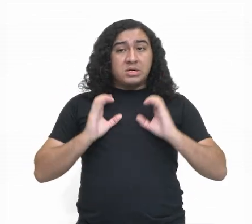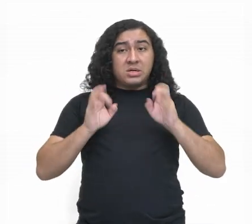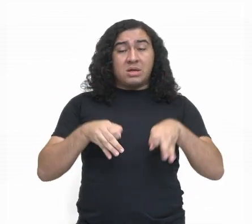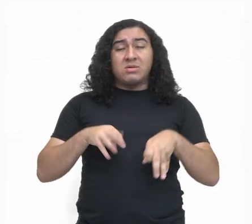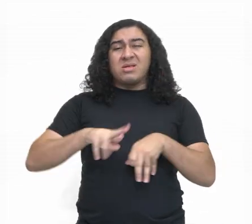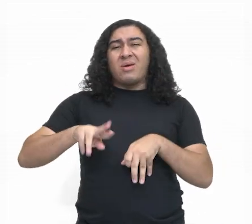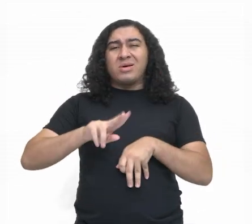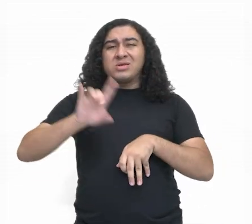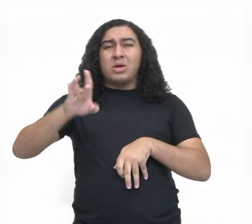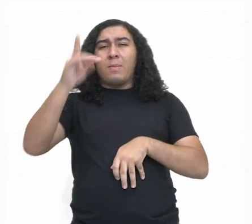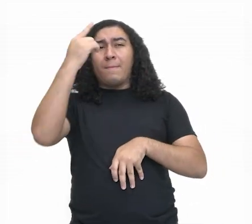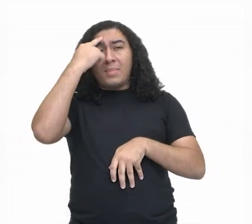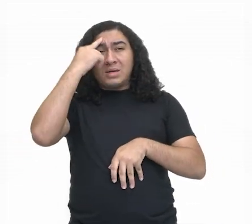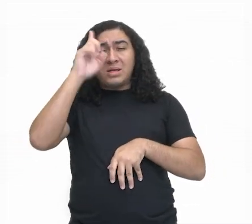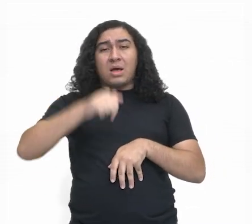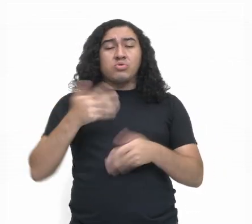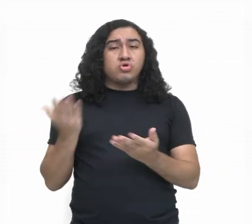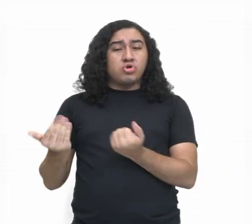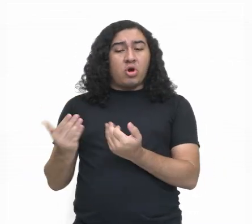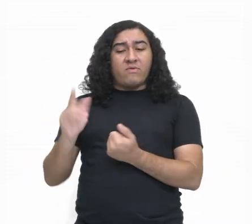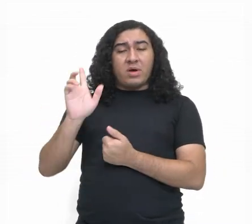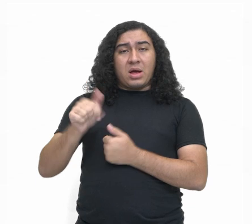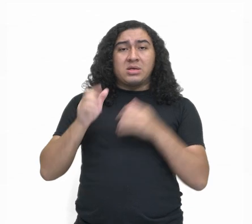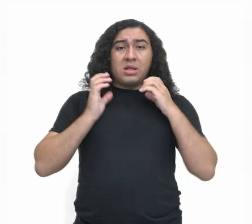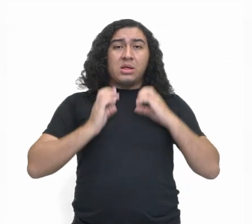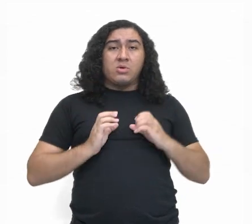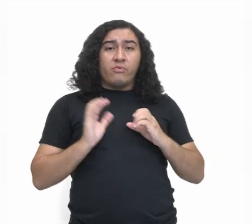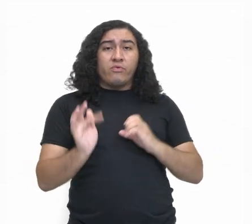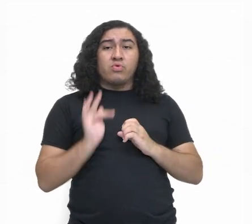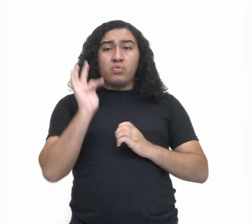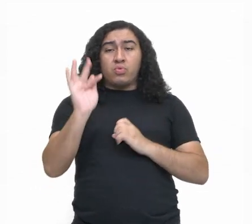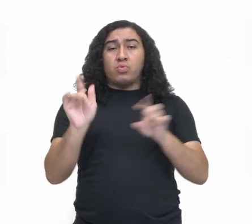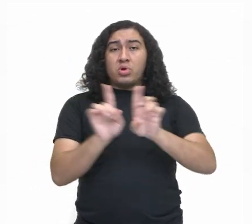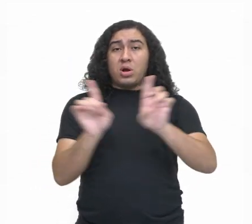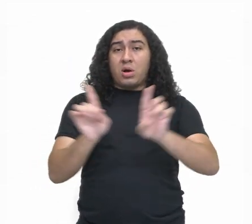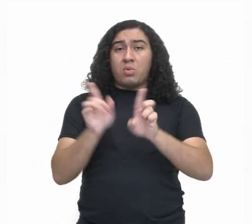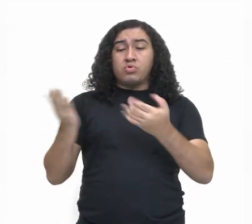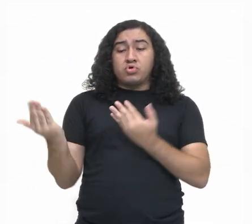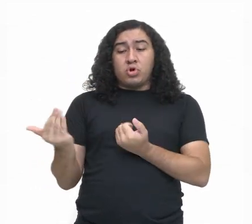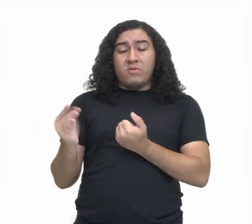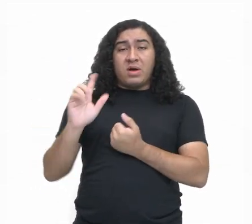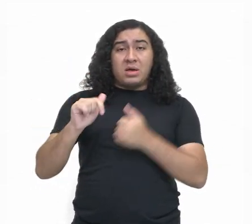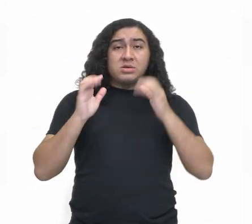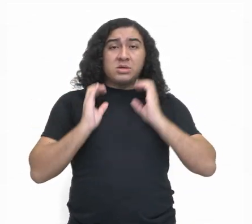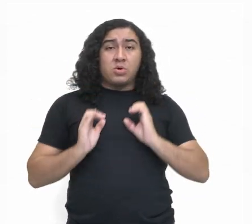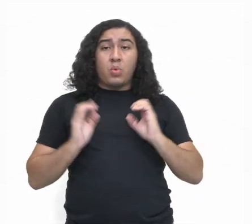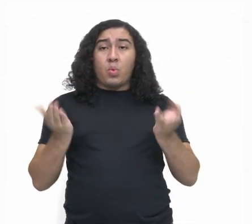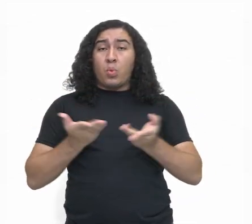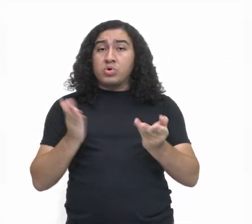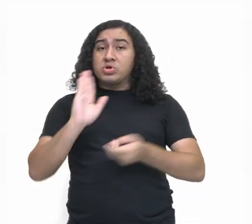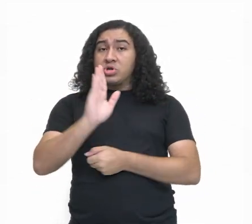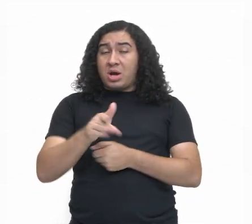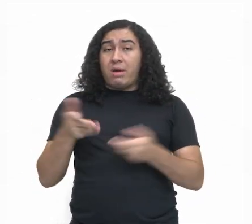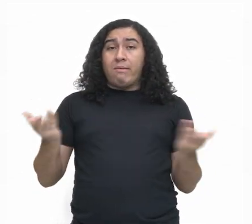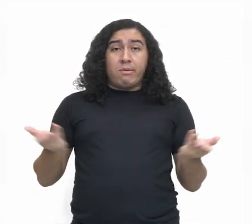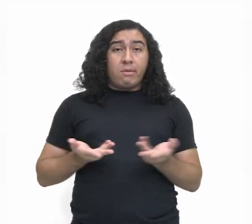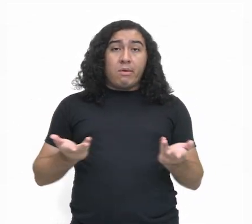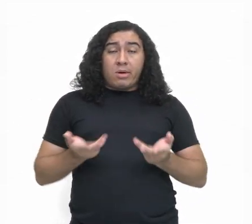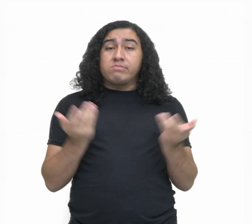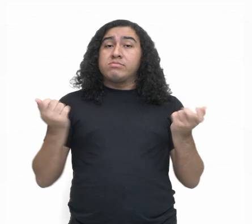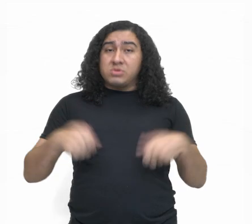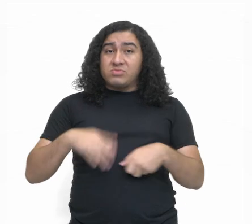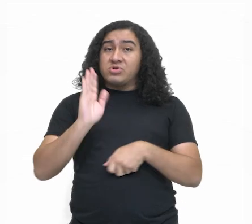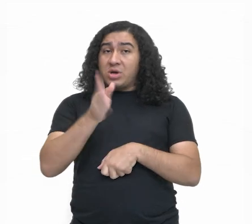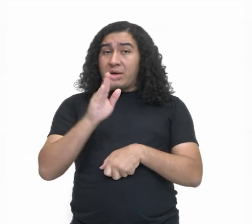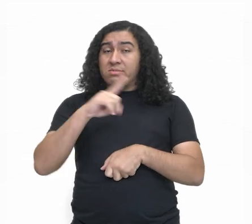não é dizer que os jovens são os cidadãos do futuro, não. O jovem ele é o cidadão de hoje. Agora,